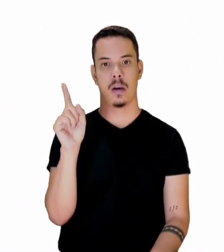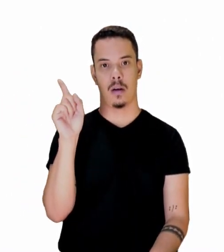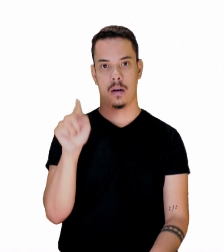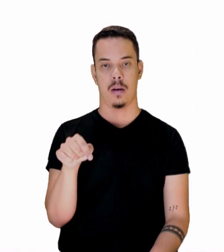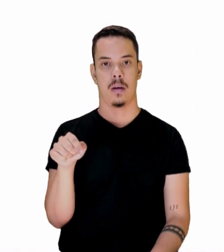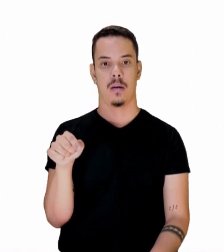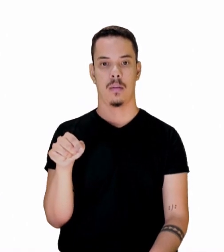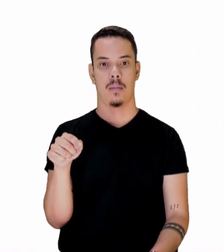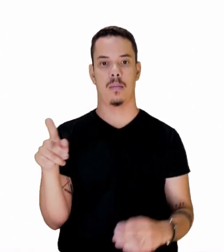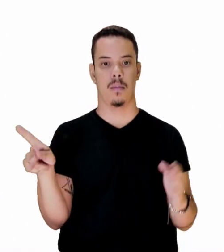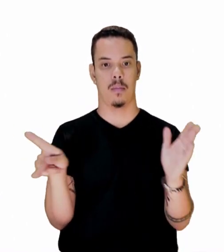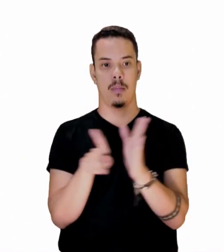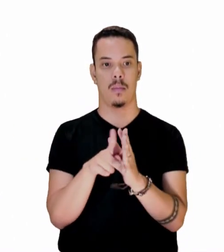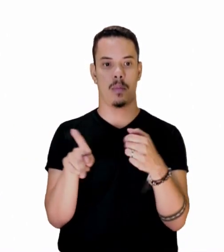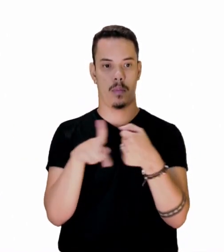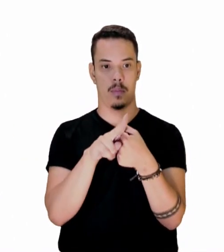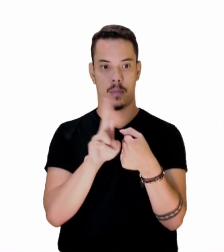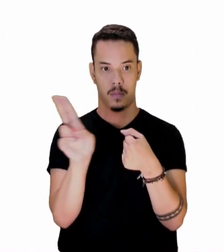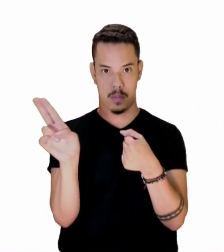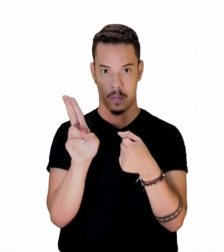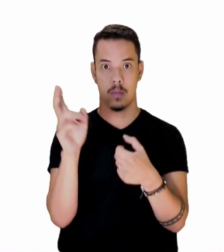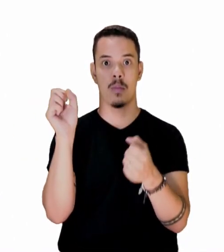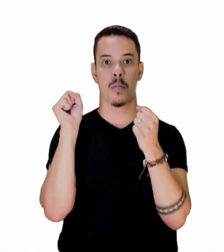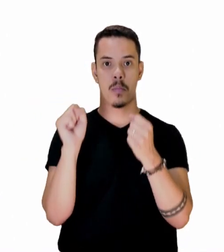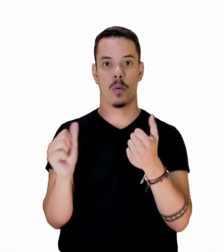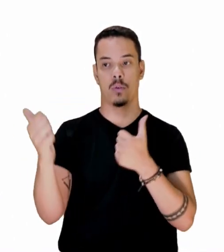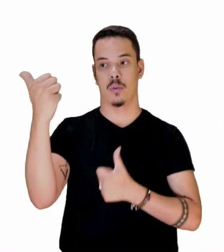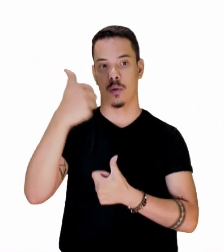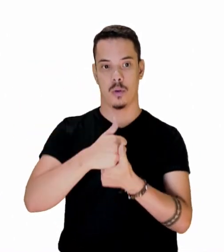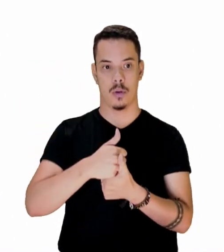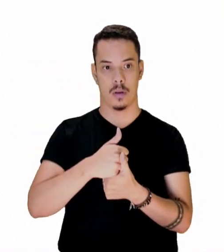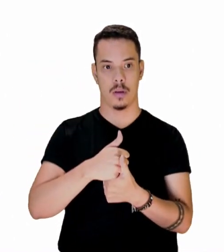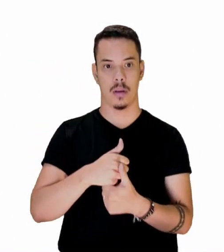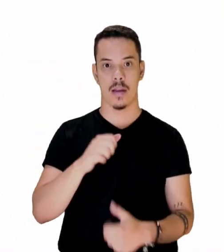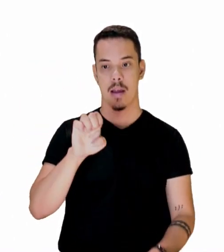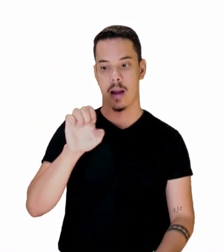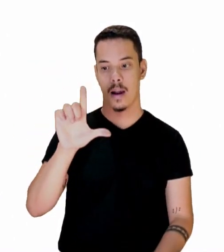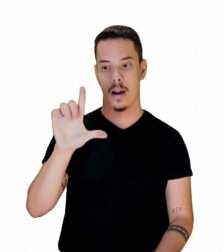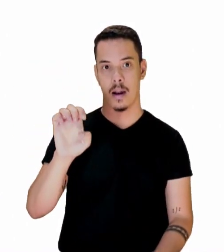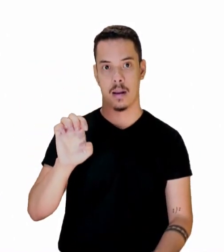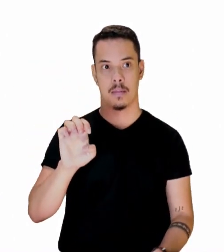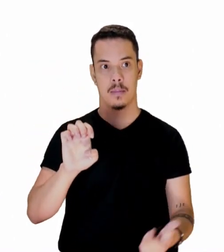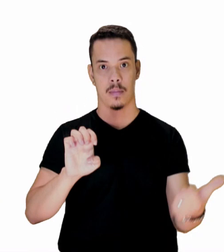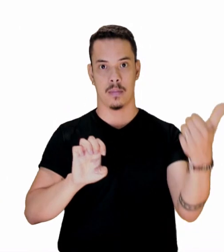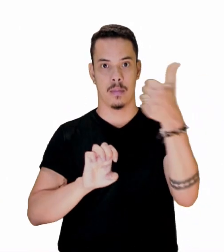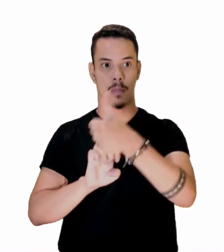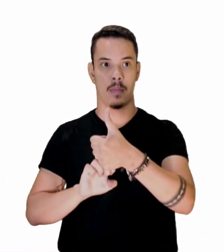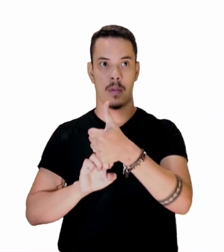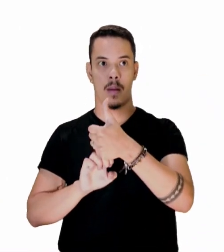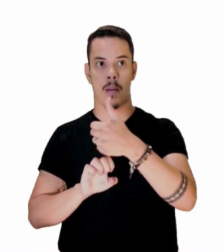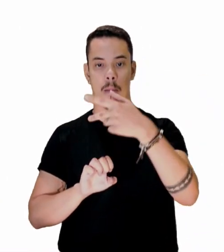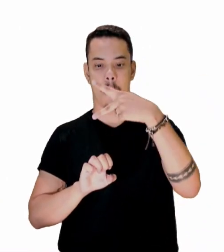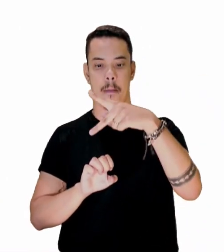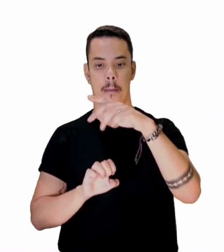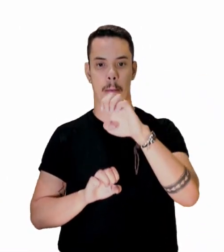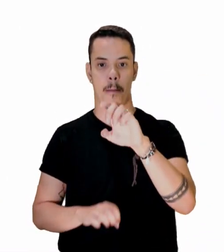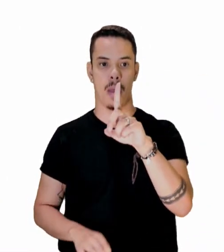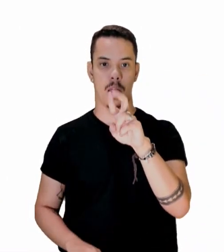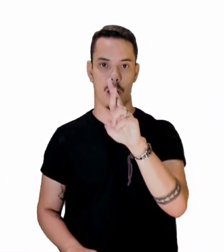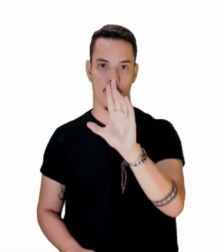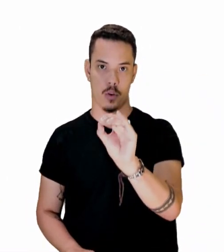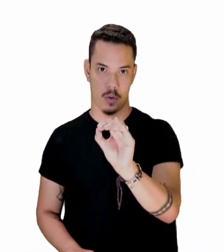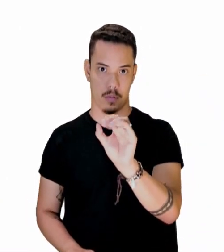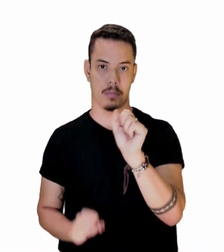substantivo, porque eu posso trocar por um nome. Por exemplo, Pedro chegou. Belezinha? Substituiu o nome, então,